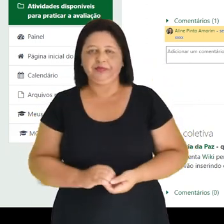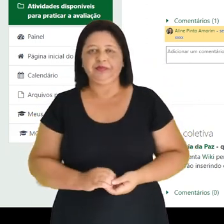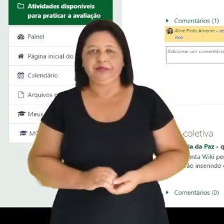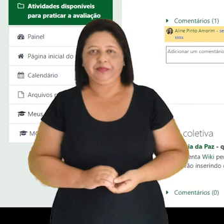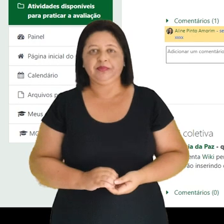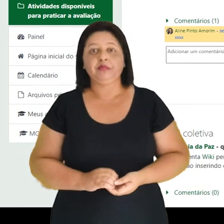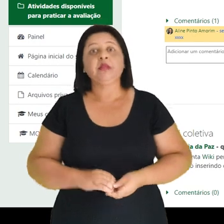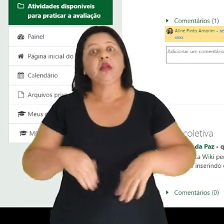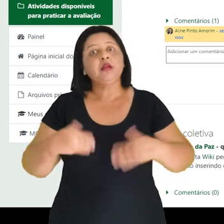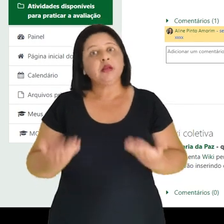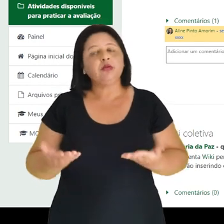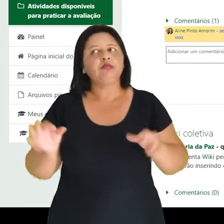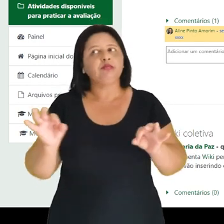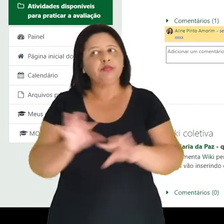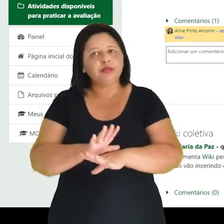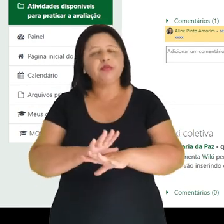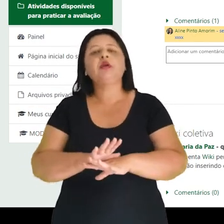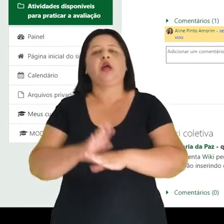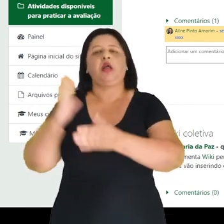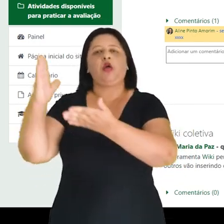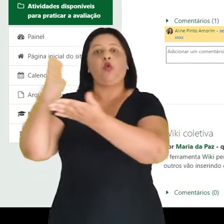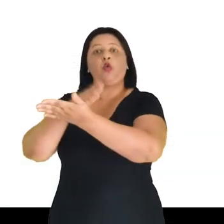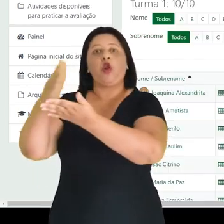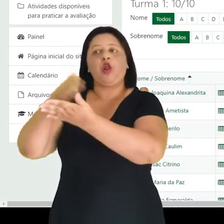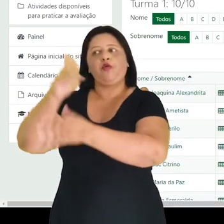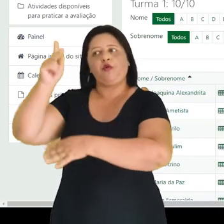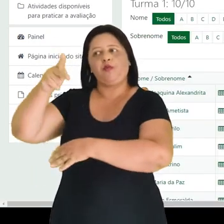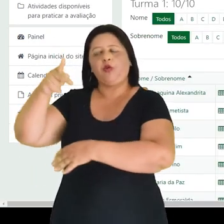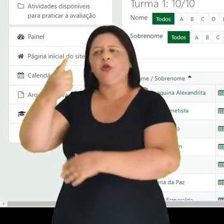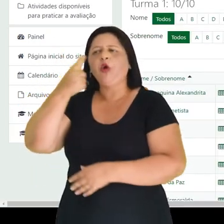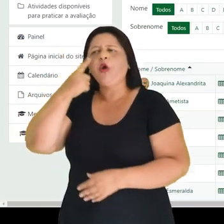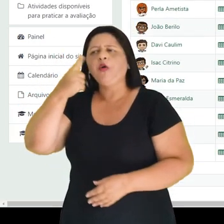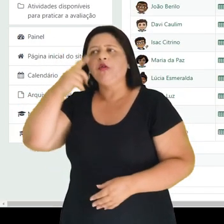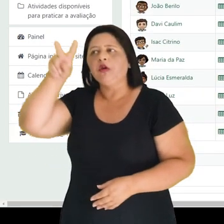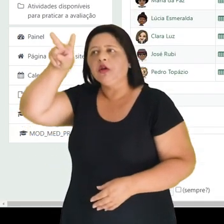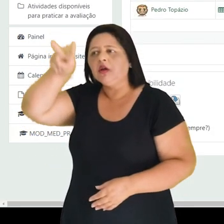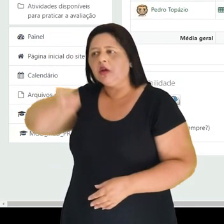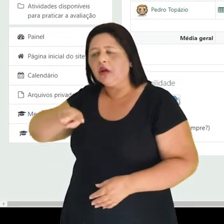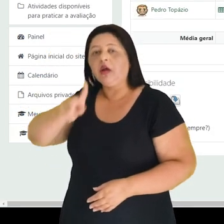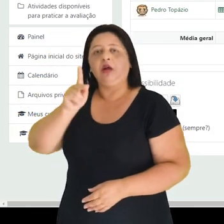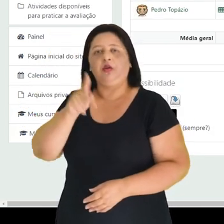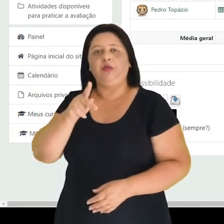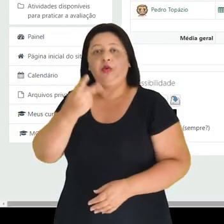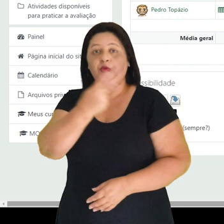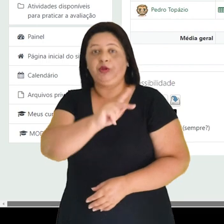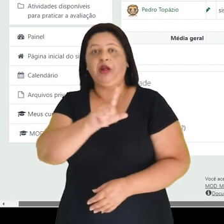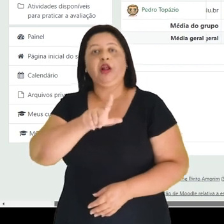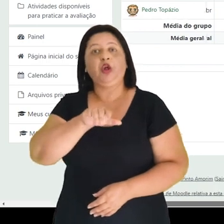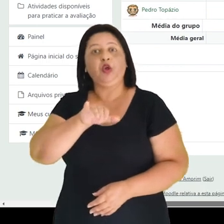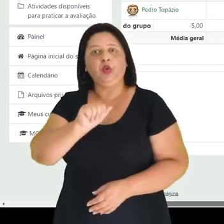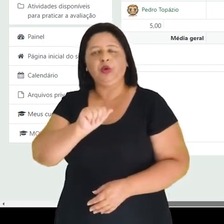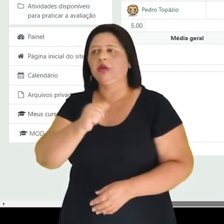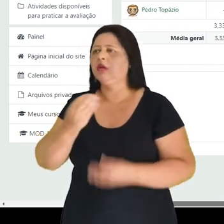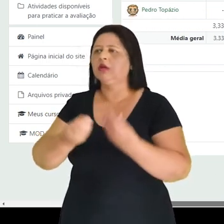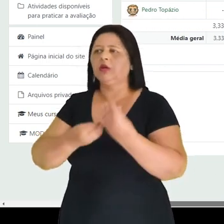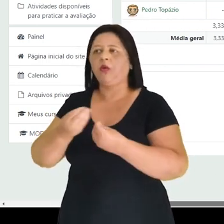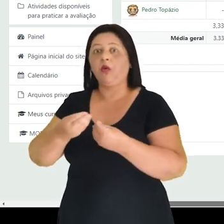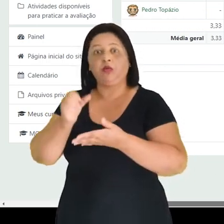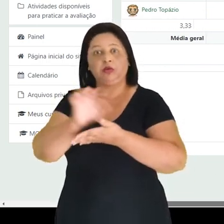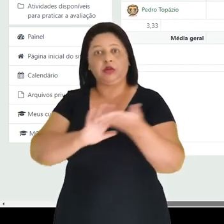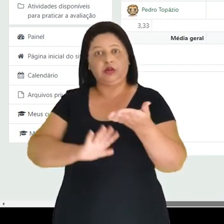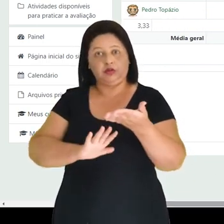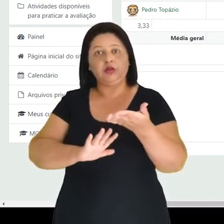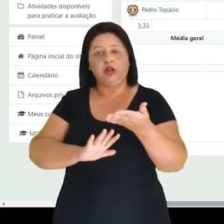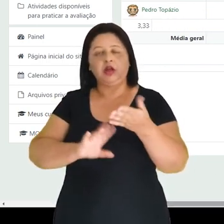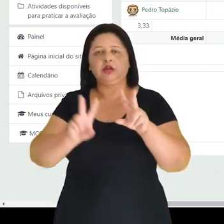privado. Então, feito isso, vamos lá no livro de notas e verificar como ficou a nota da Lúcia